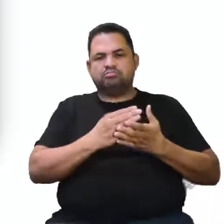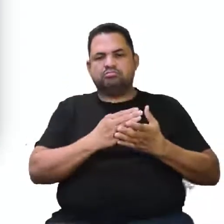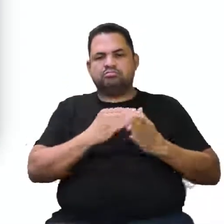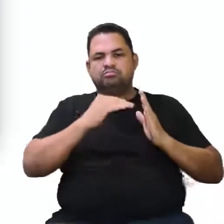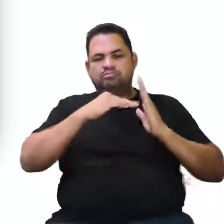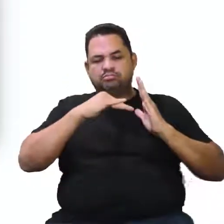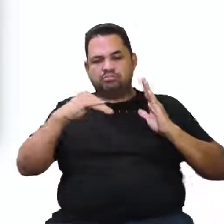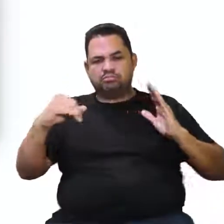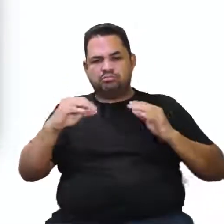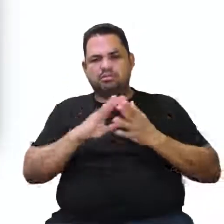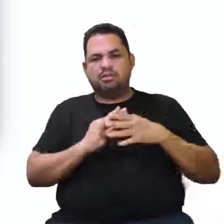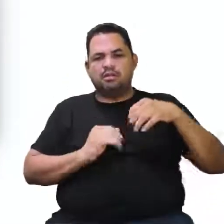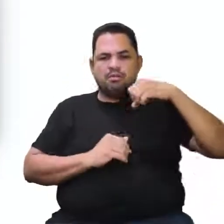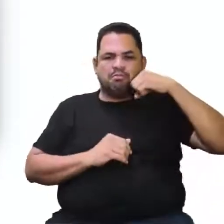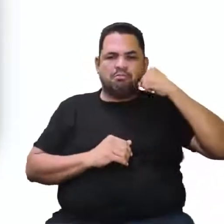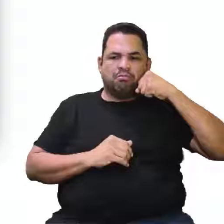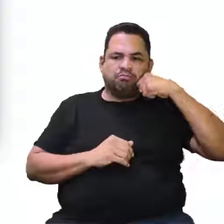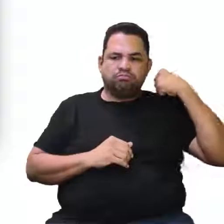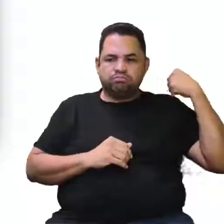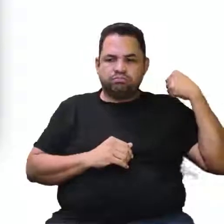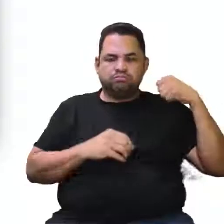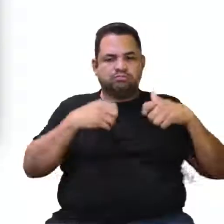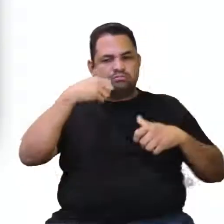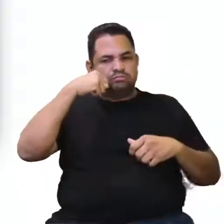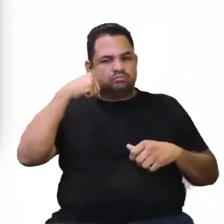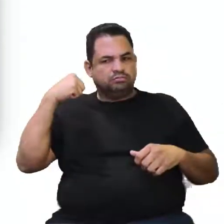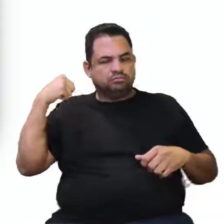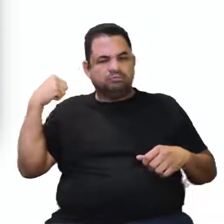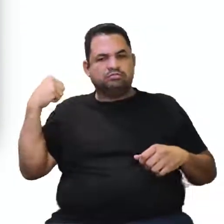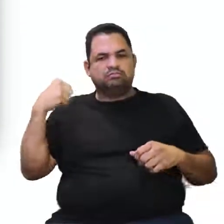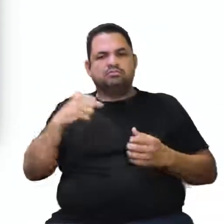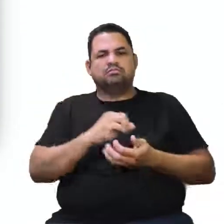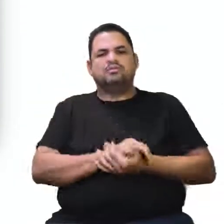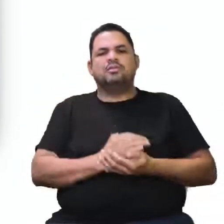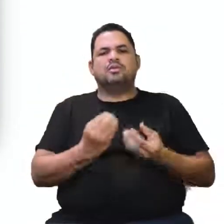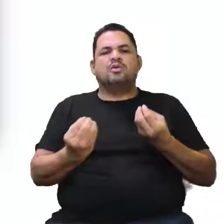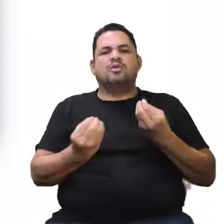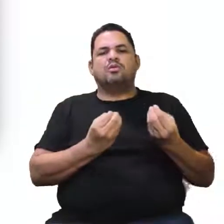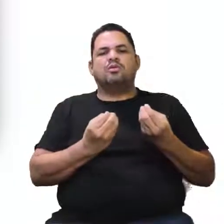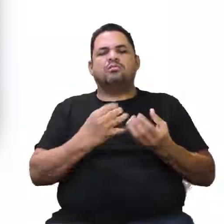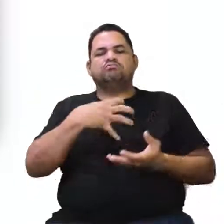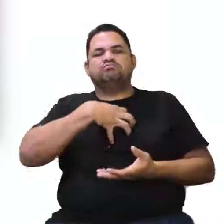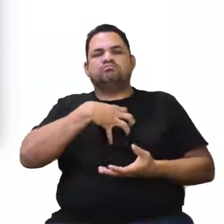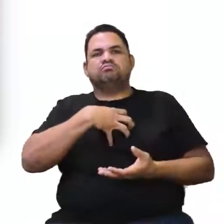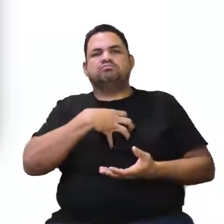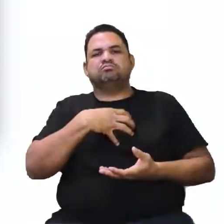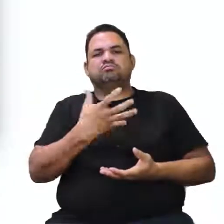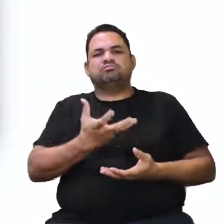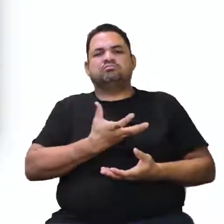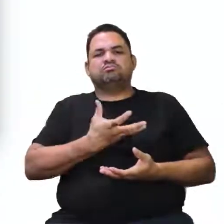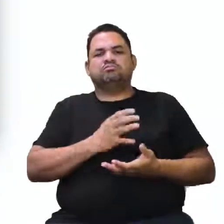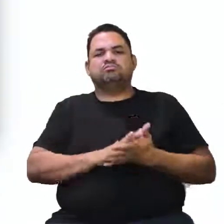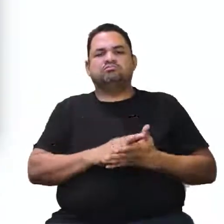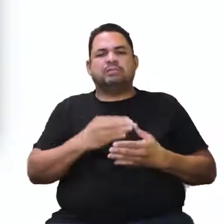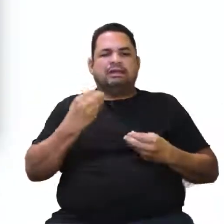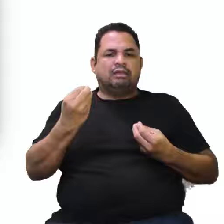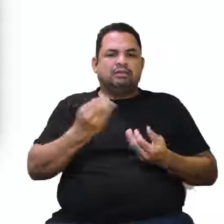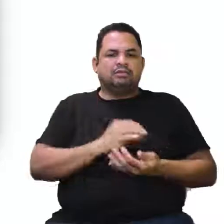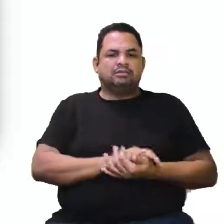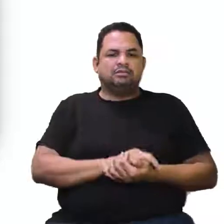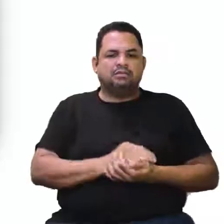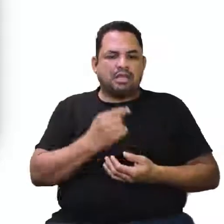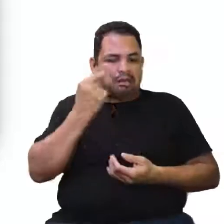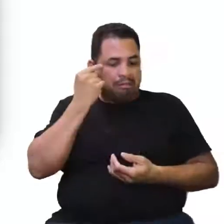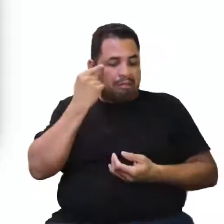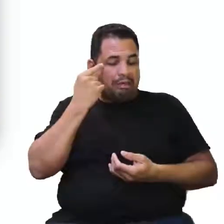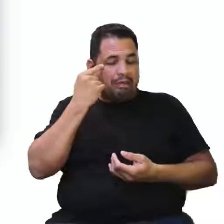moça, repuxa de um lado, repuxa de um outro, né? Como que ela se sente? Eu quero mais esticadinho aqui, eu não quero esse pé